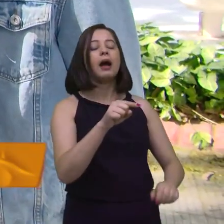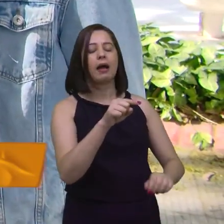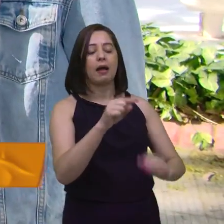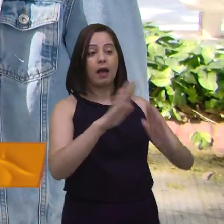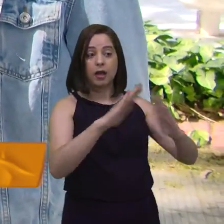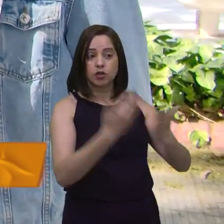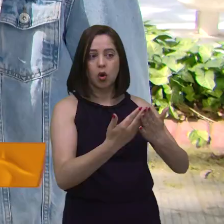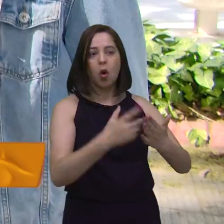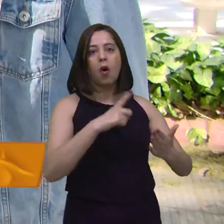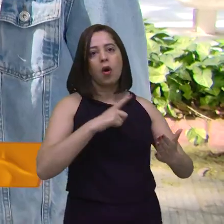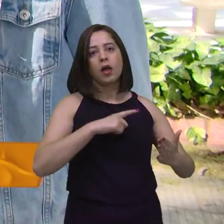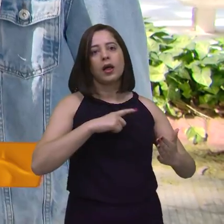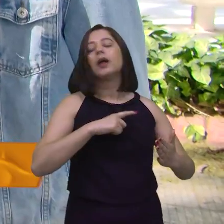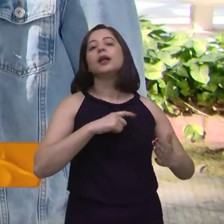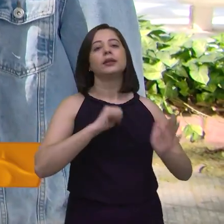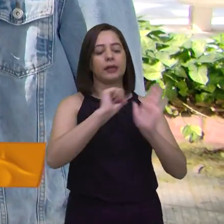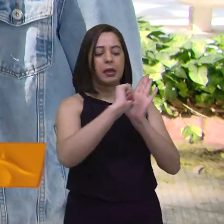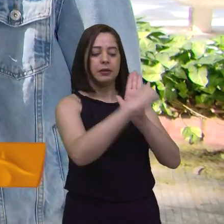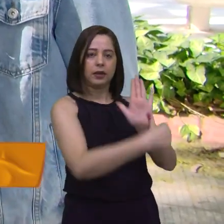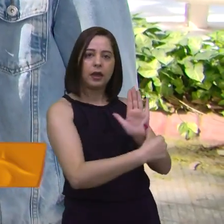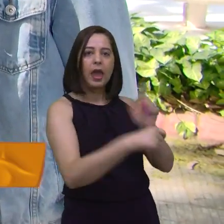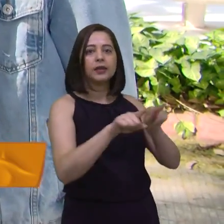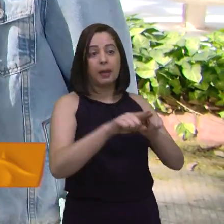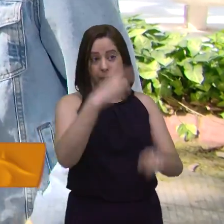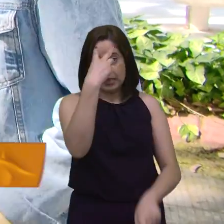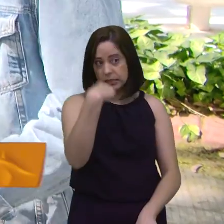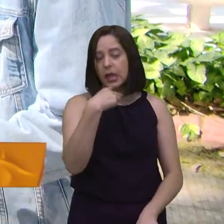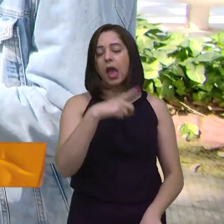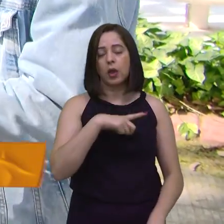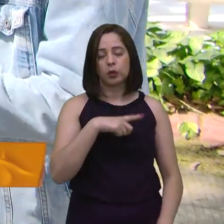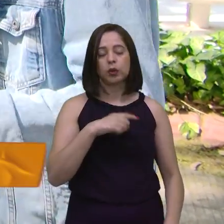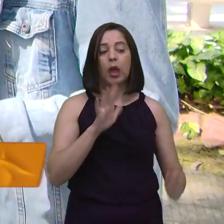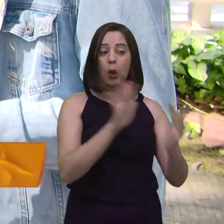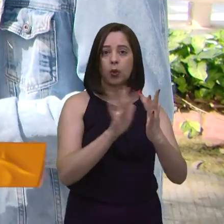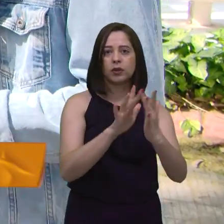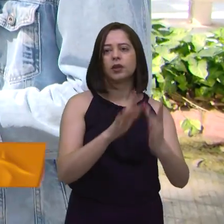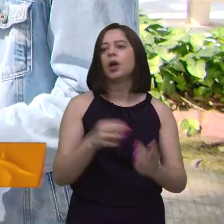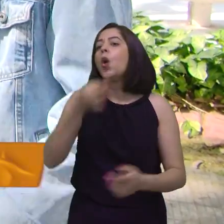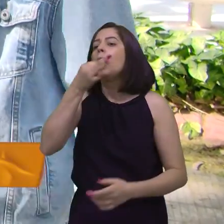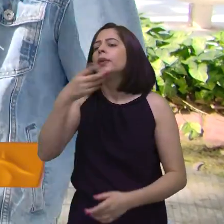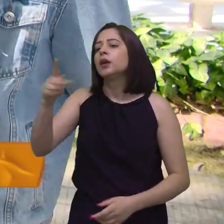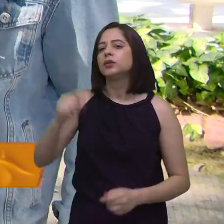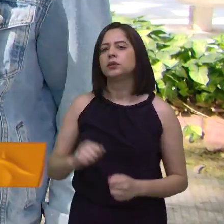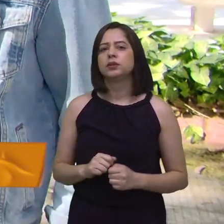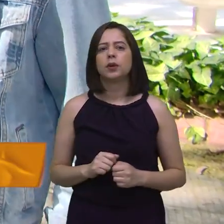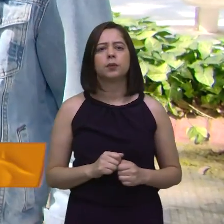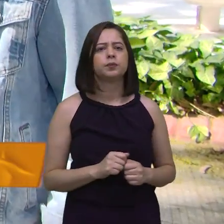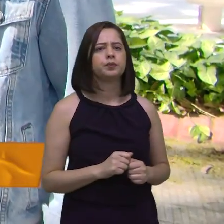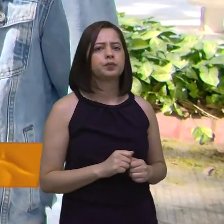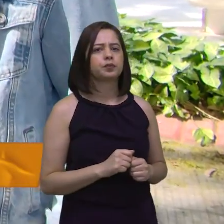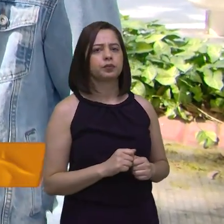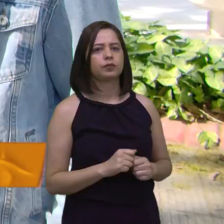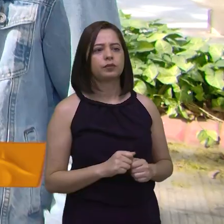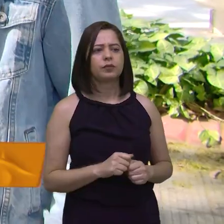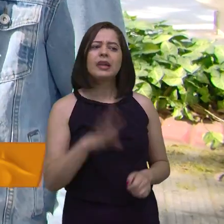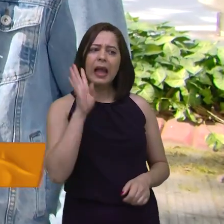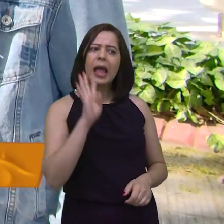crianças com síndrome de Down e também tem uma deficiente visual. E o que você acha desse contato? Eu acho